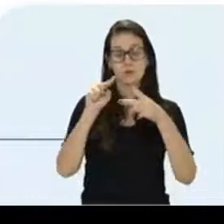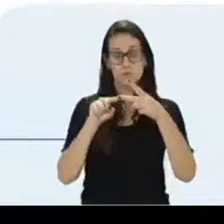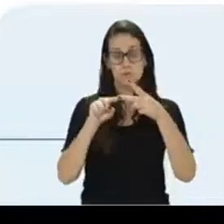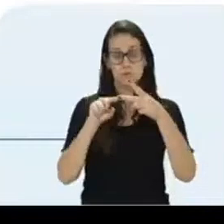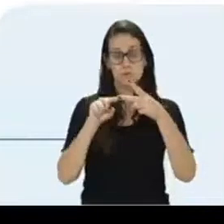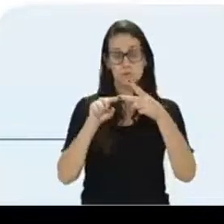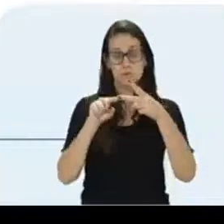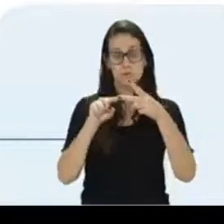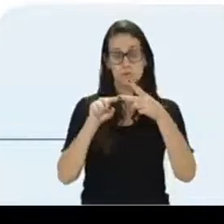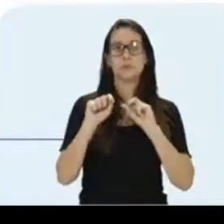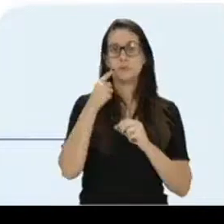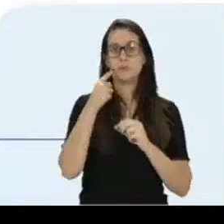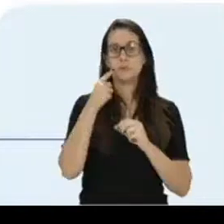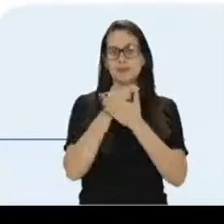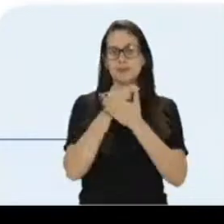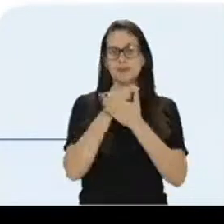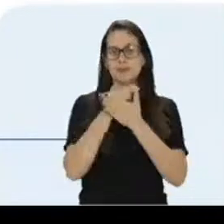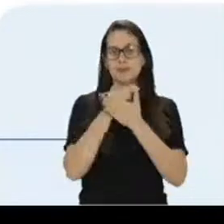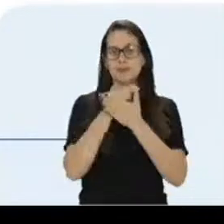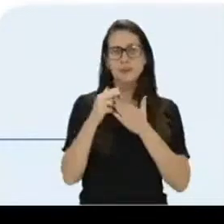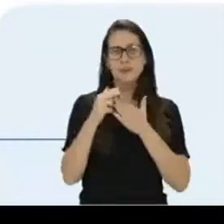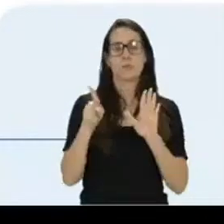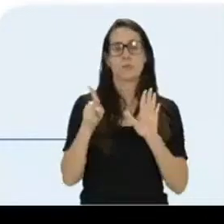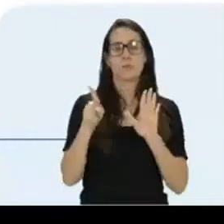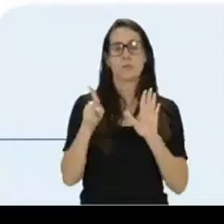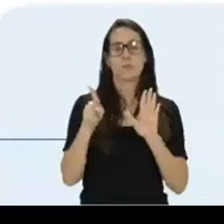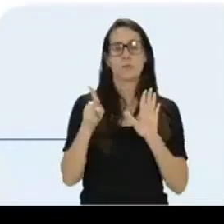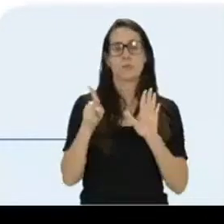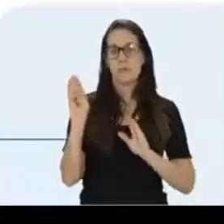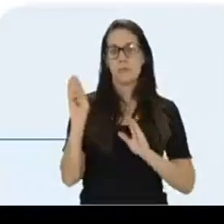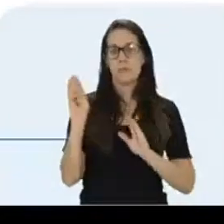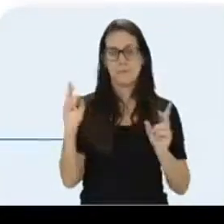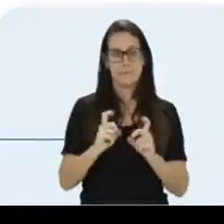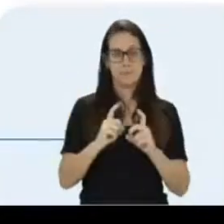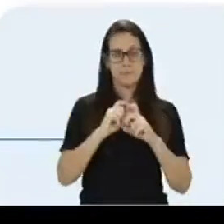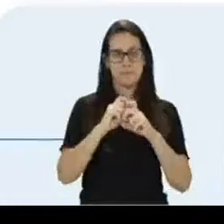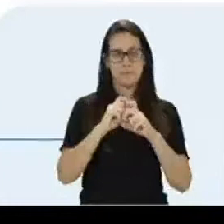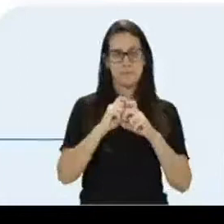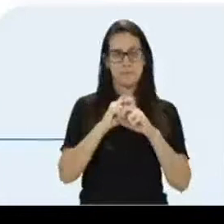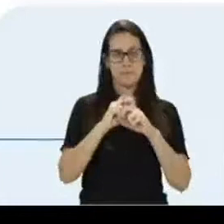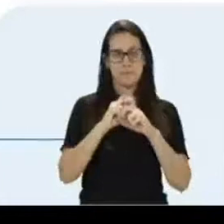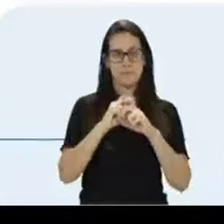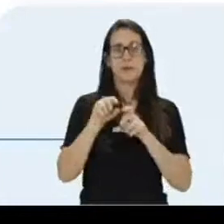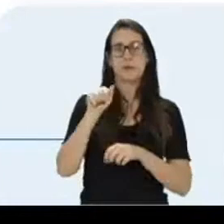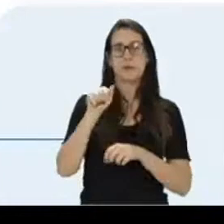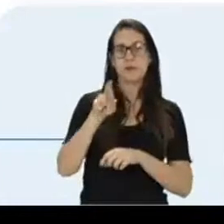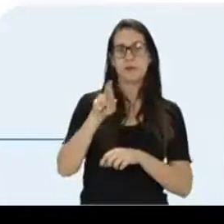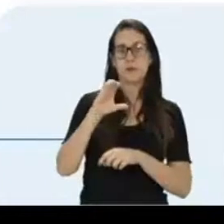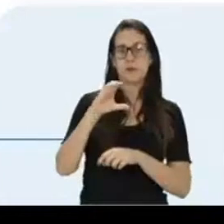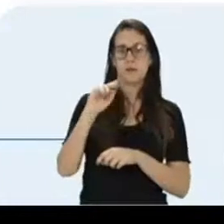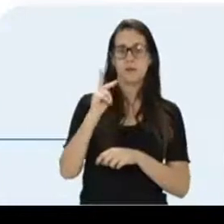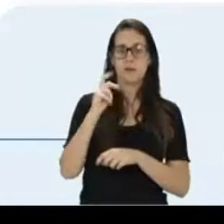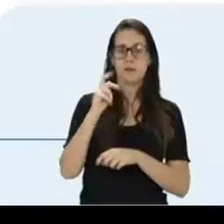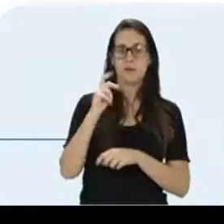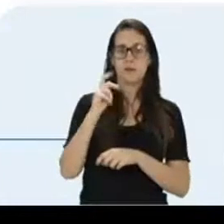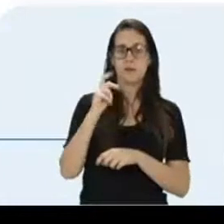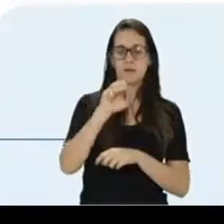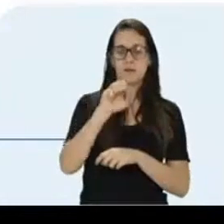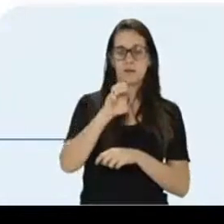duas eletromicrografias do domínio bactéria e uma eletromicrografia do domínio arqueia, onde nós